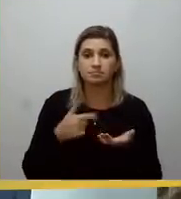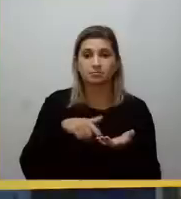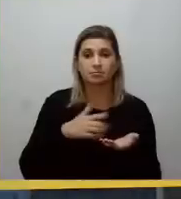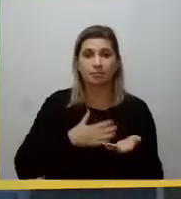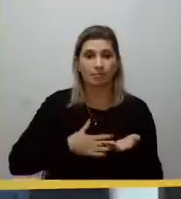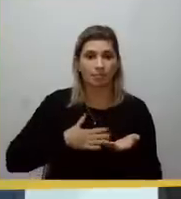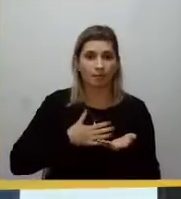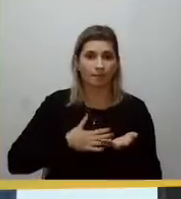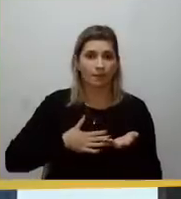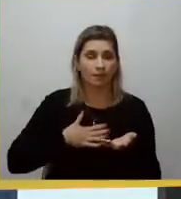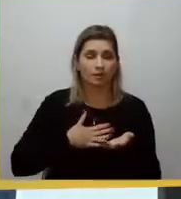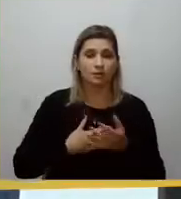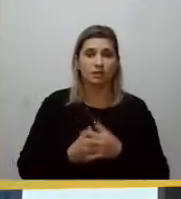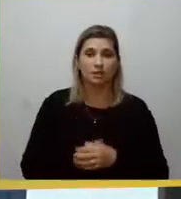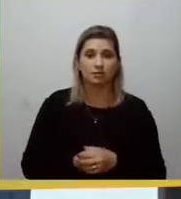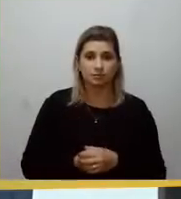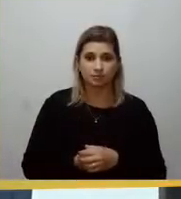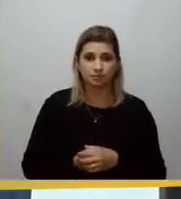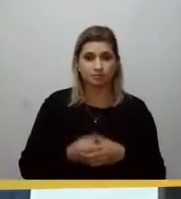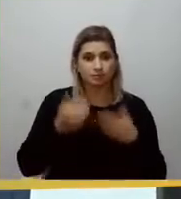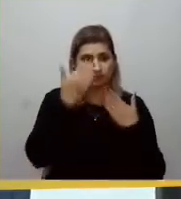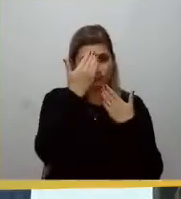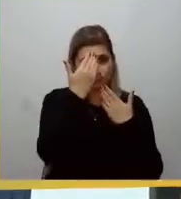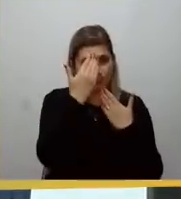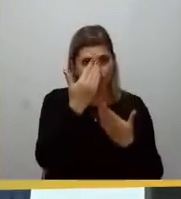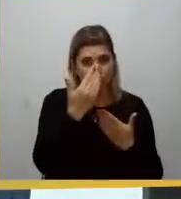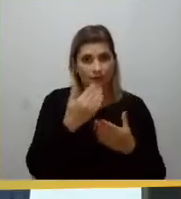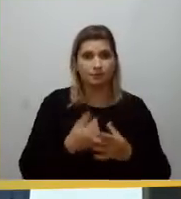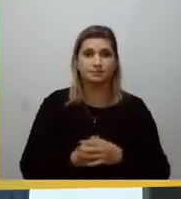gostaríamos de agradecer